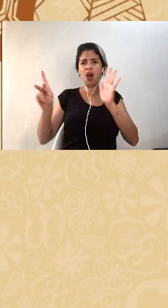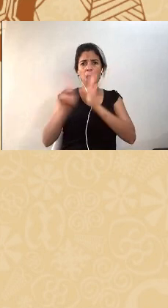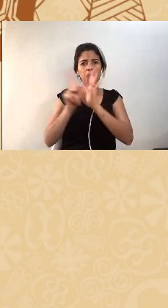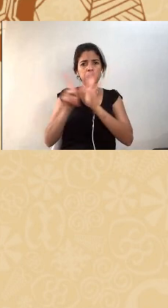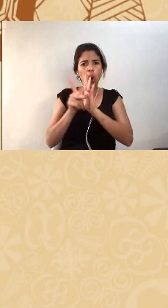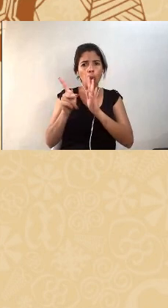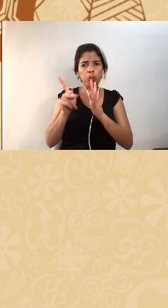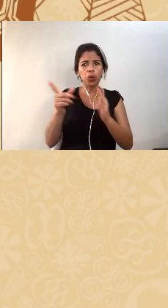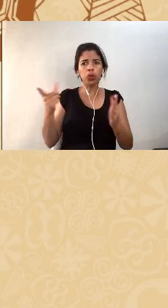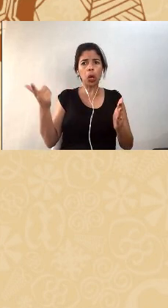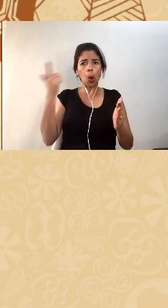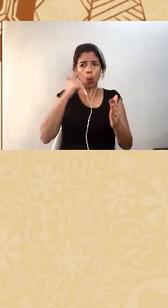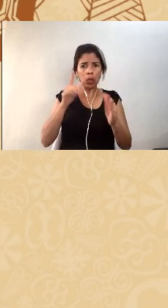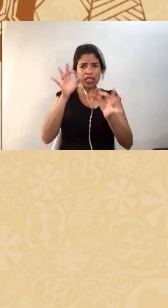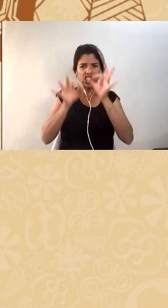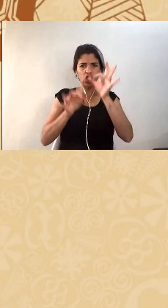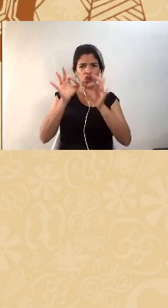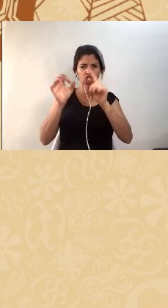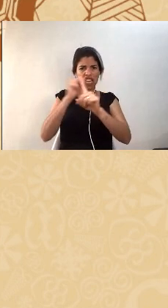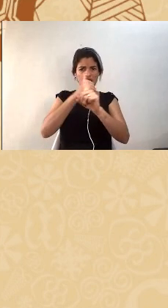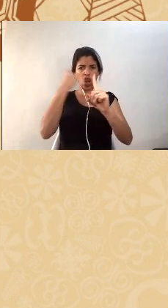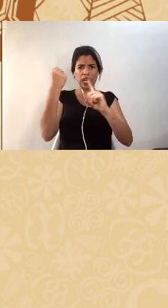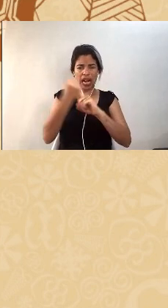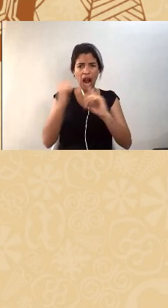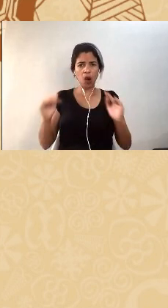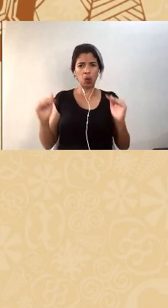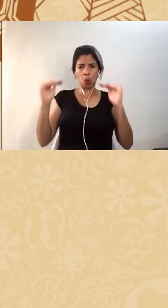se quiser. Problema nenhum, a gente está aqui para isso.